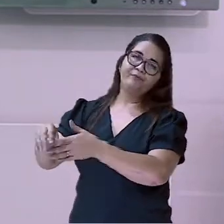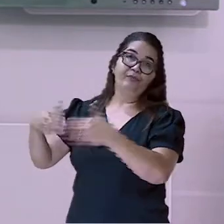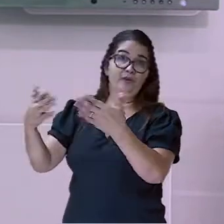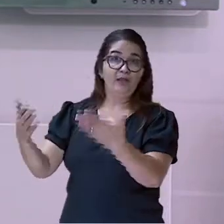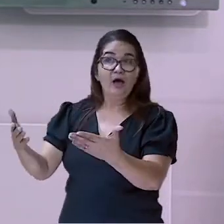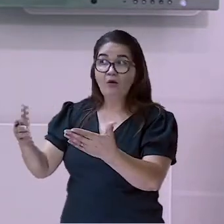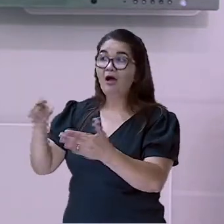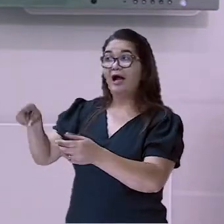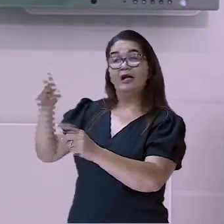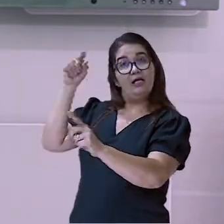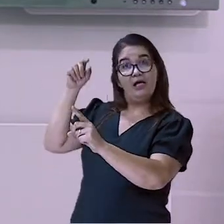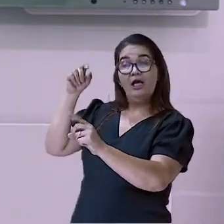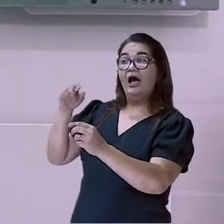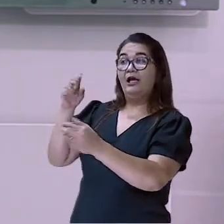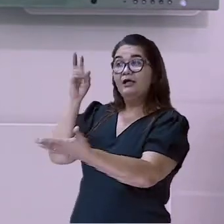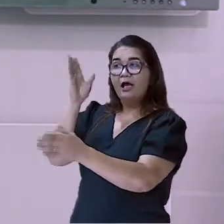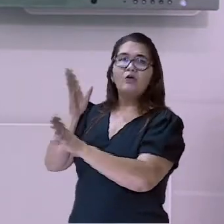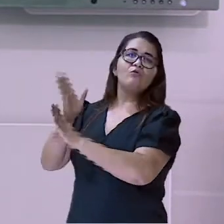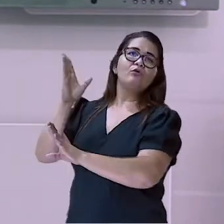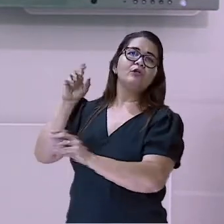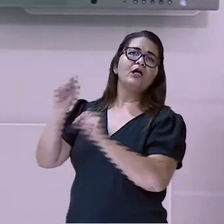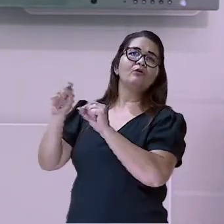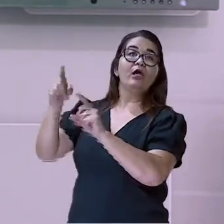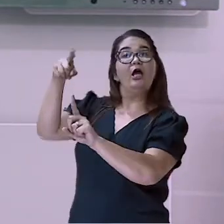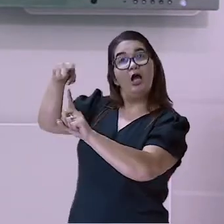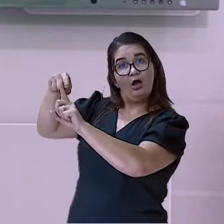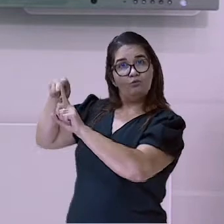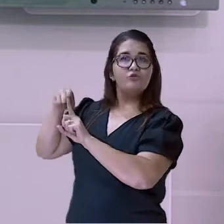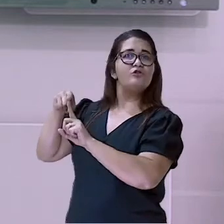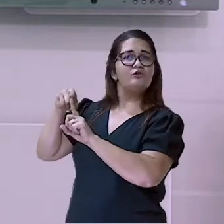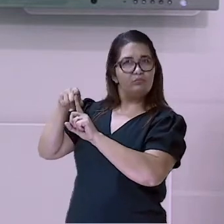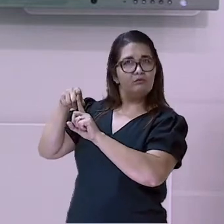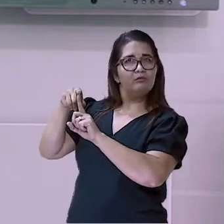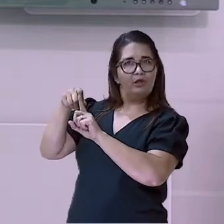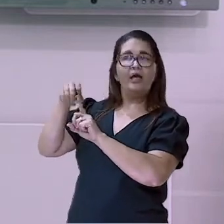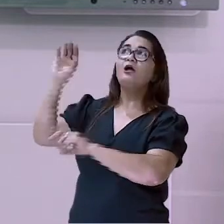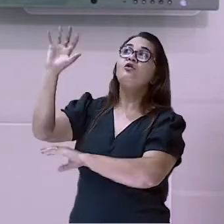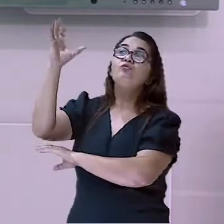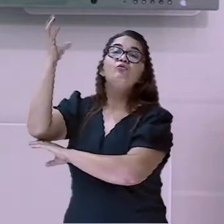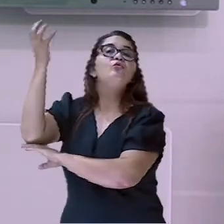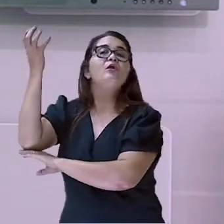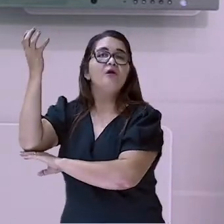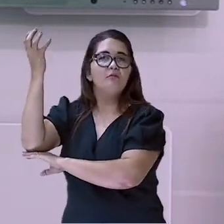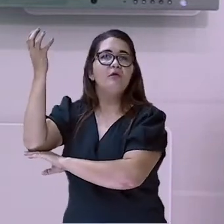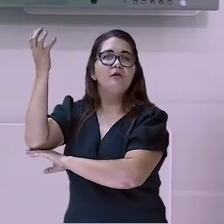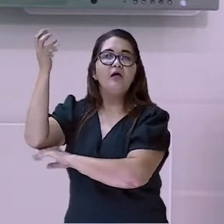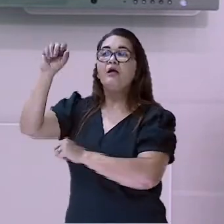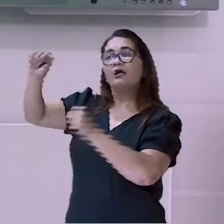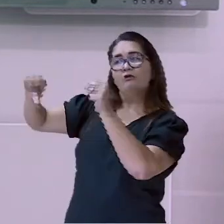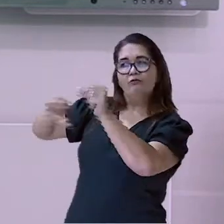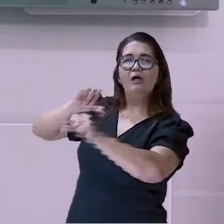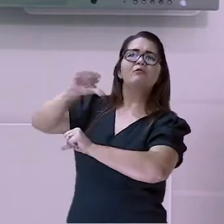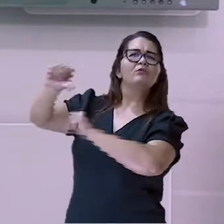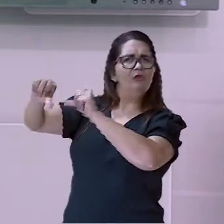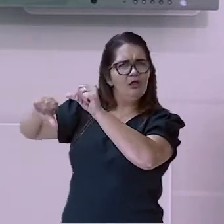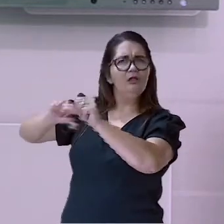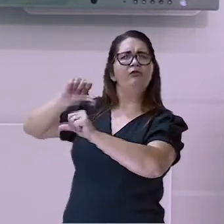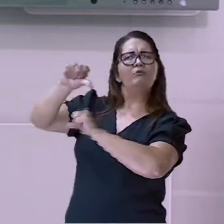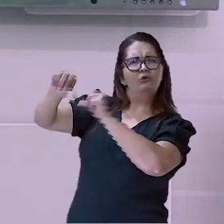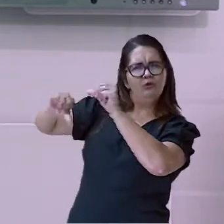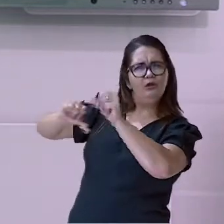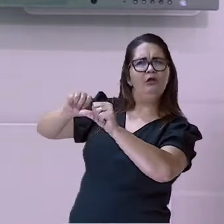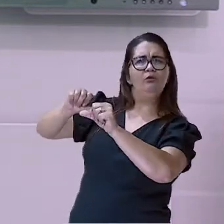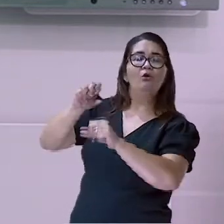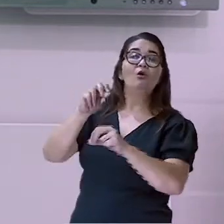algumas mudanças, que são as variações, que são do tempo. Ele muda de acordo com o excesso de chuva, choveu